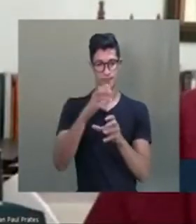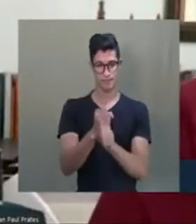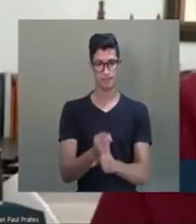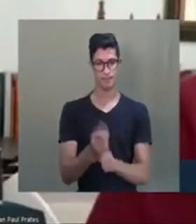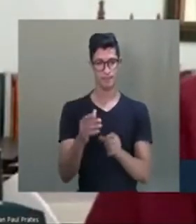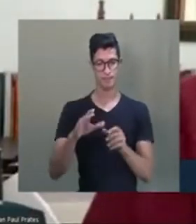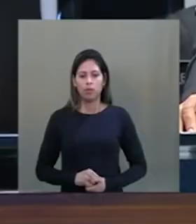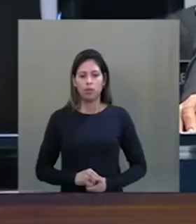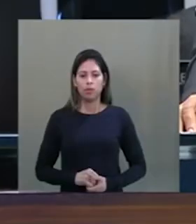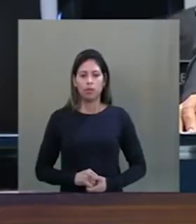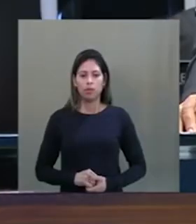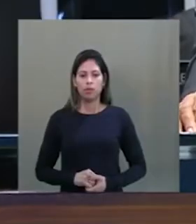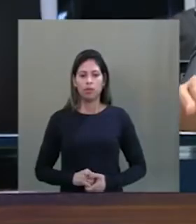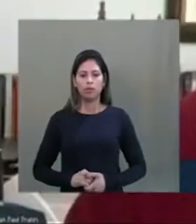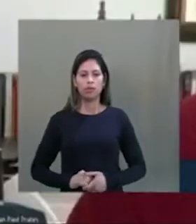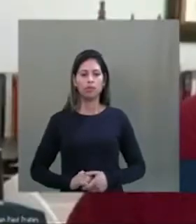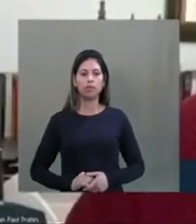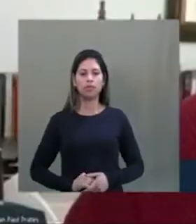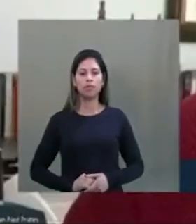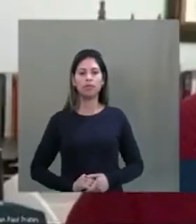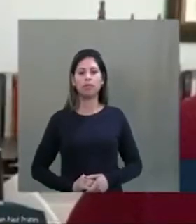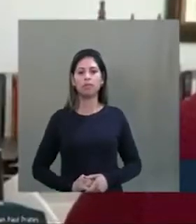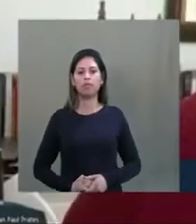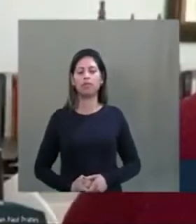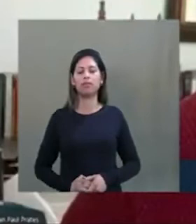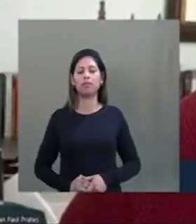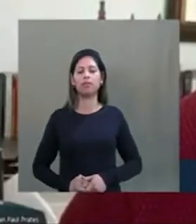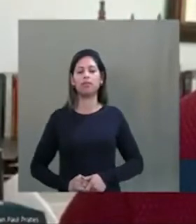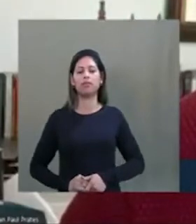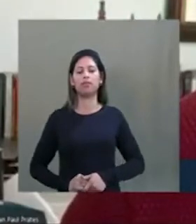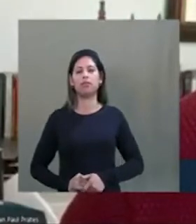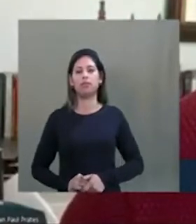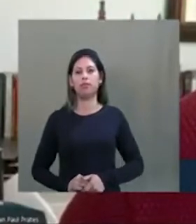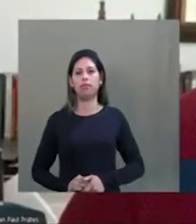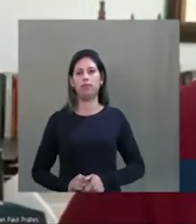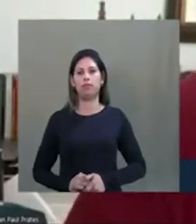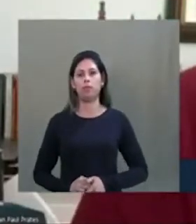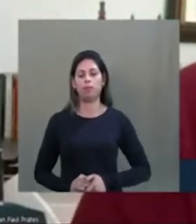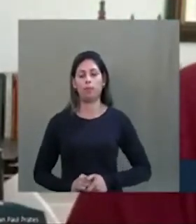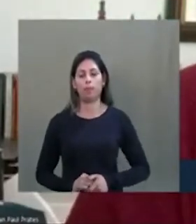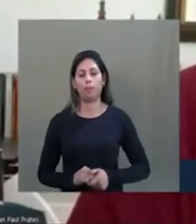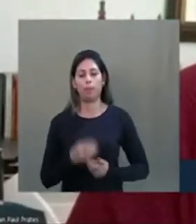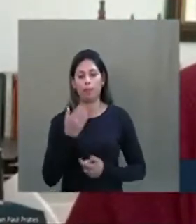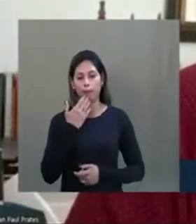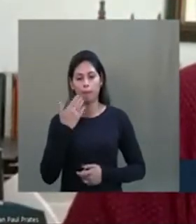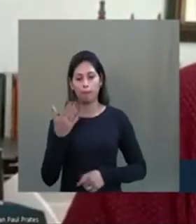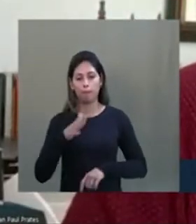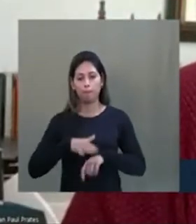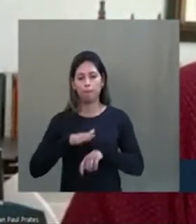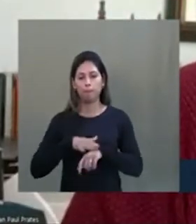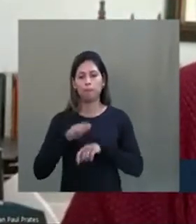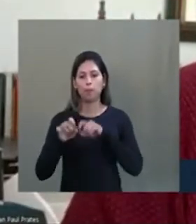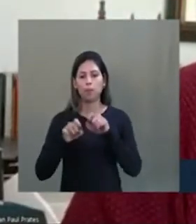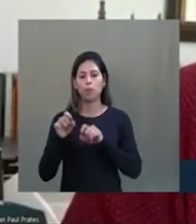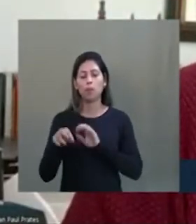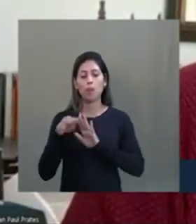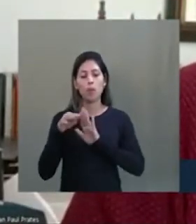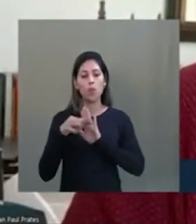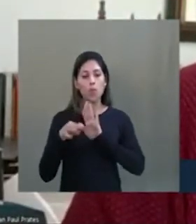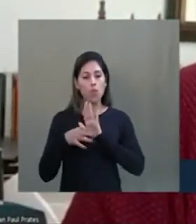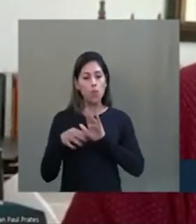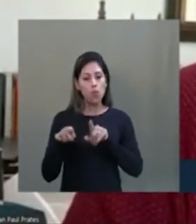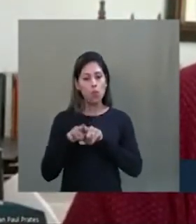Zenaide quer complementar. Uso o tempo para registrar também a nossa orientação no painel, orientação da liderança da minoria, liderança